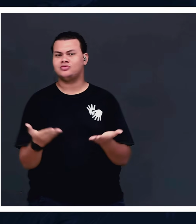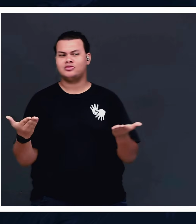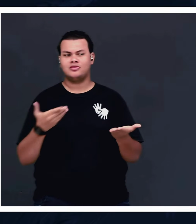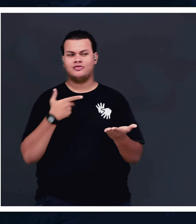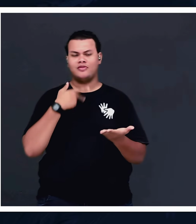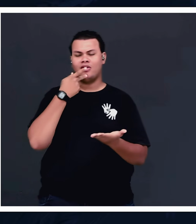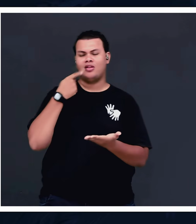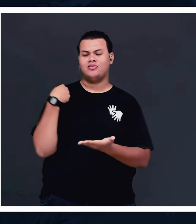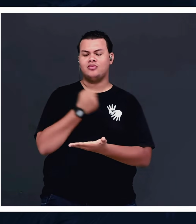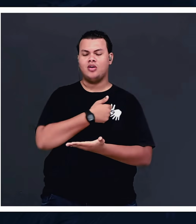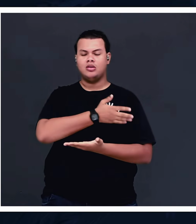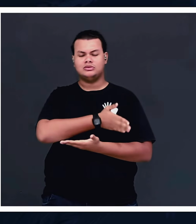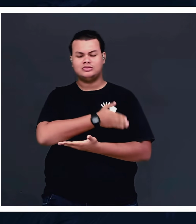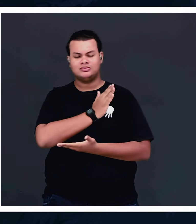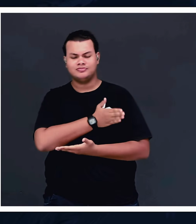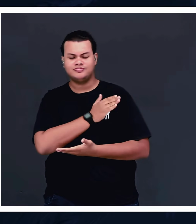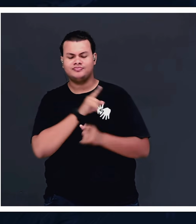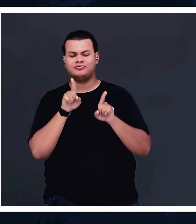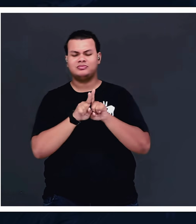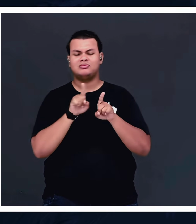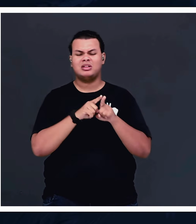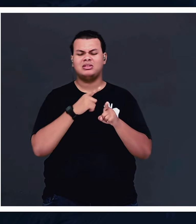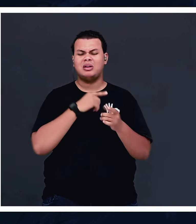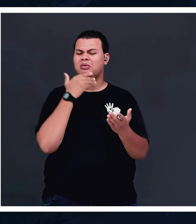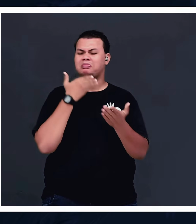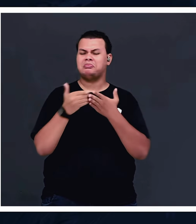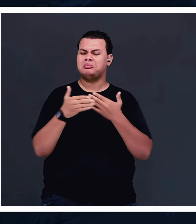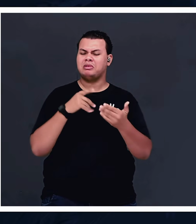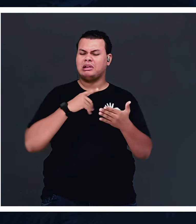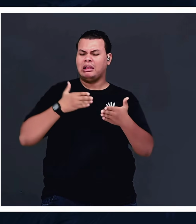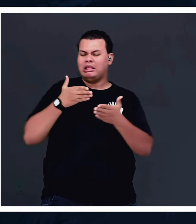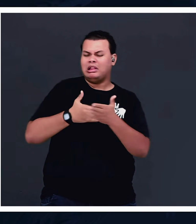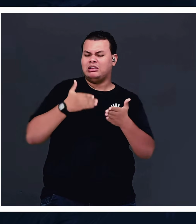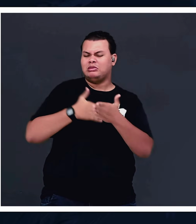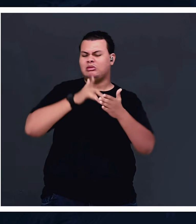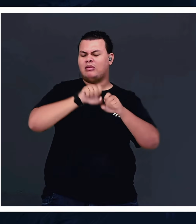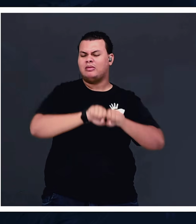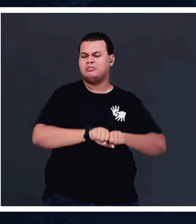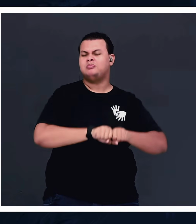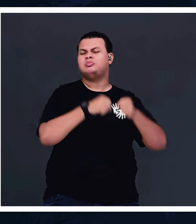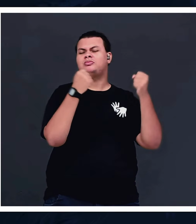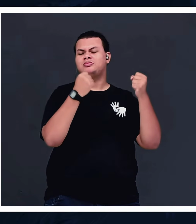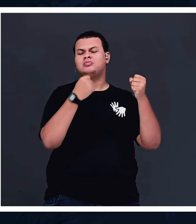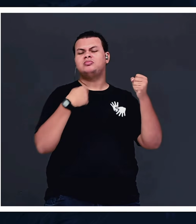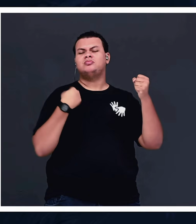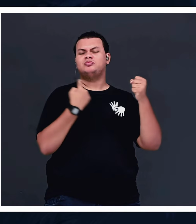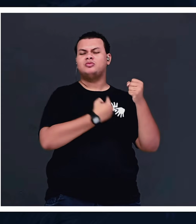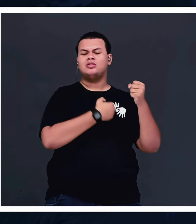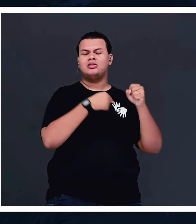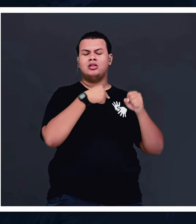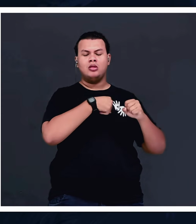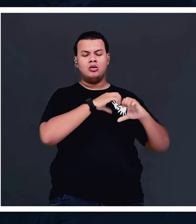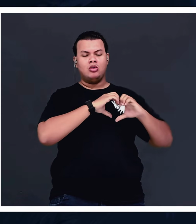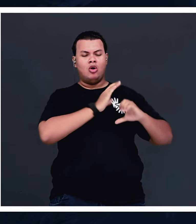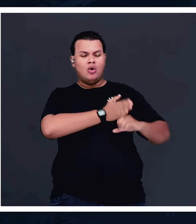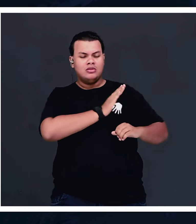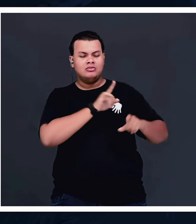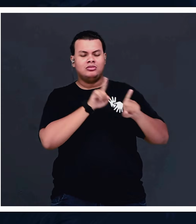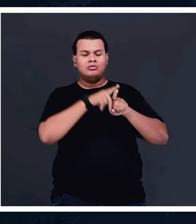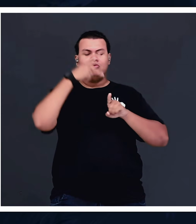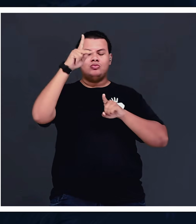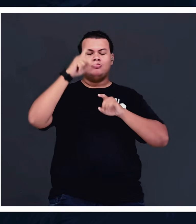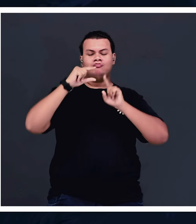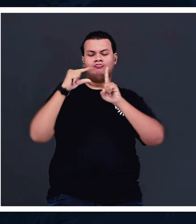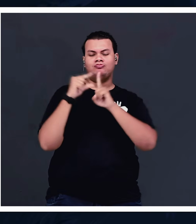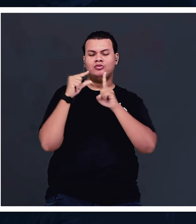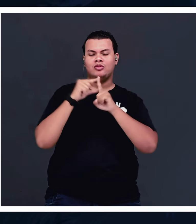Fala aos nossos corações. Derruba, Senhor, qualquer barreira, obstáculo que há, meu Deus, entre os nossos corações e a Tua